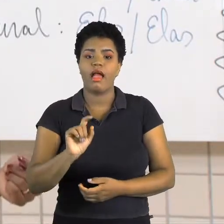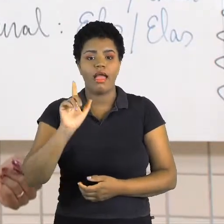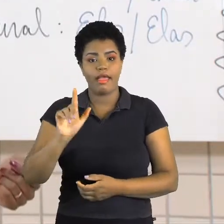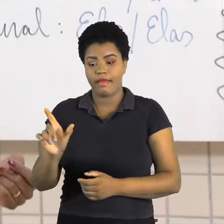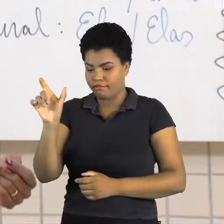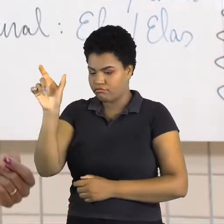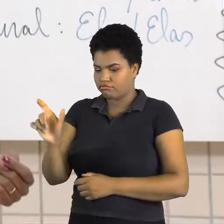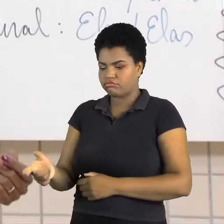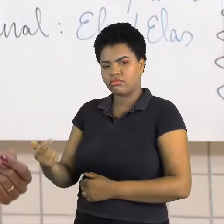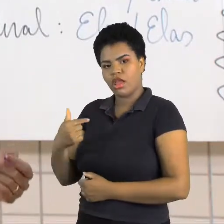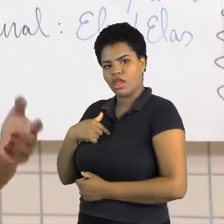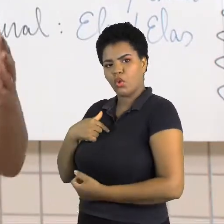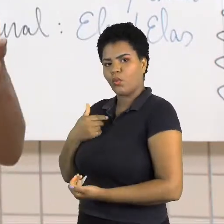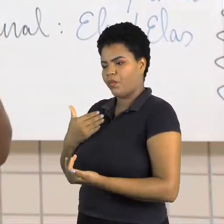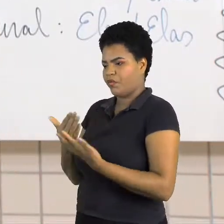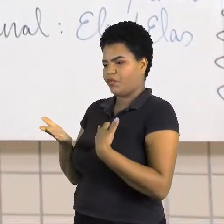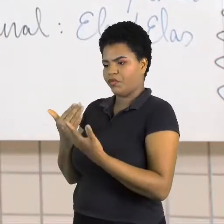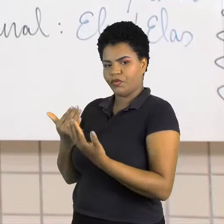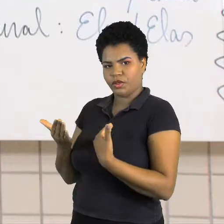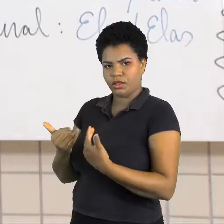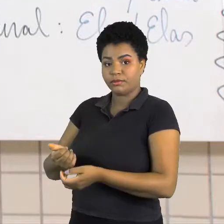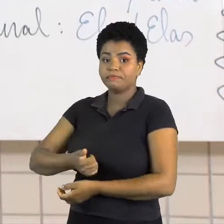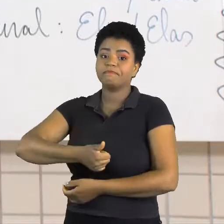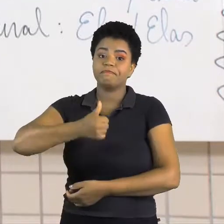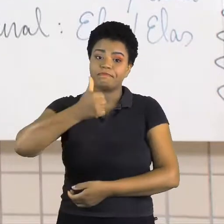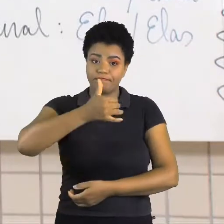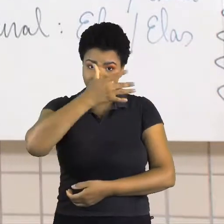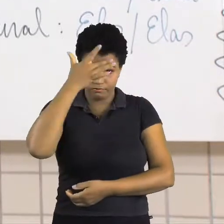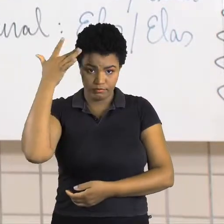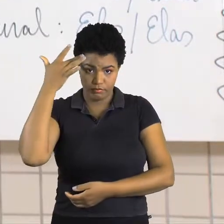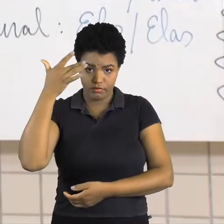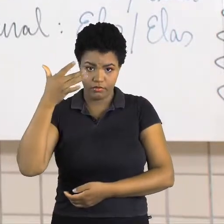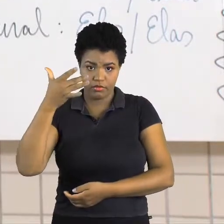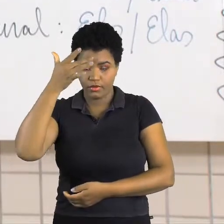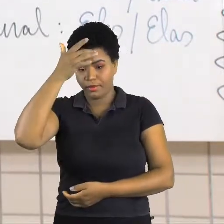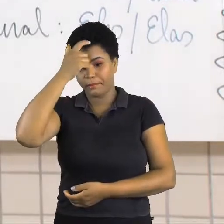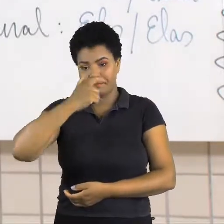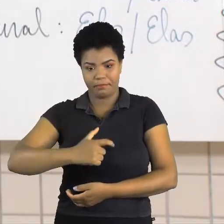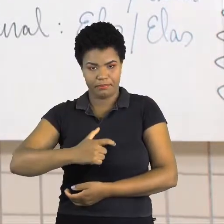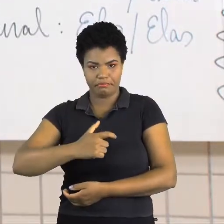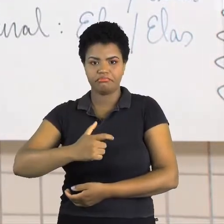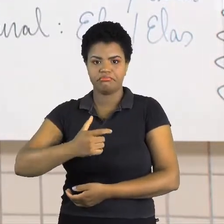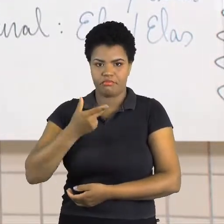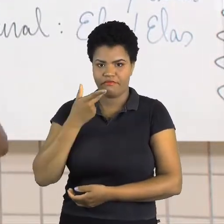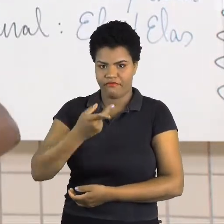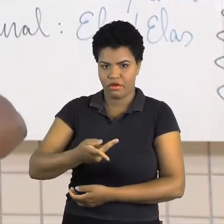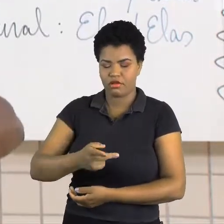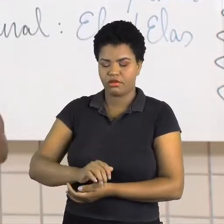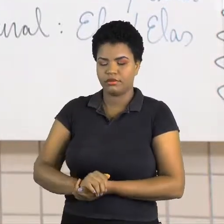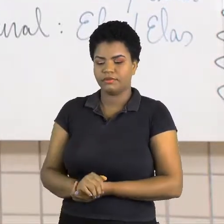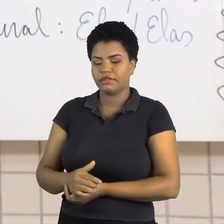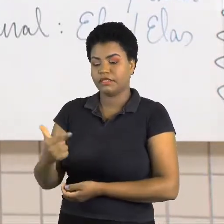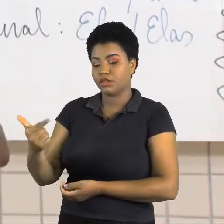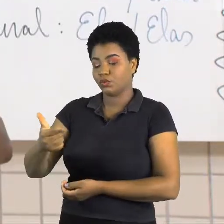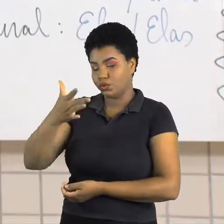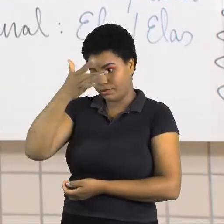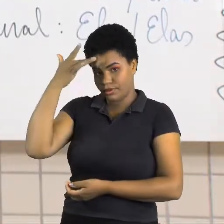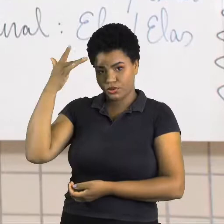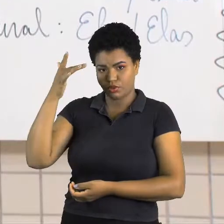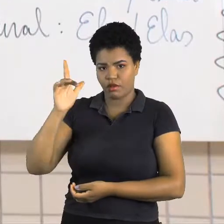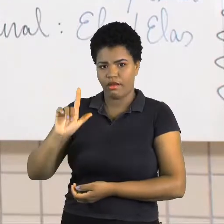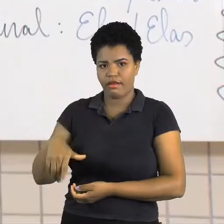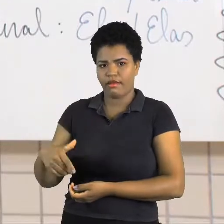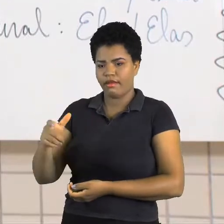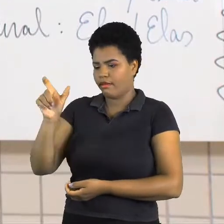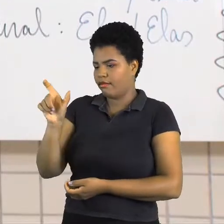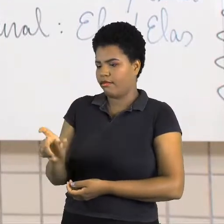fala. Primeira pessoa, pessoa que fala. Segunda pessoa indica com quem